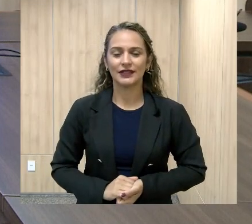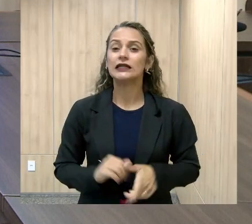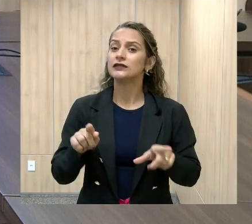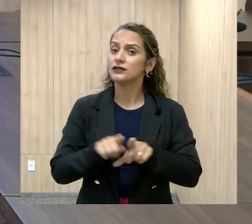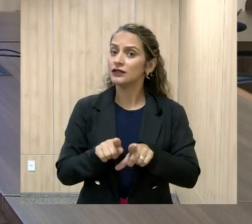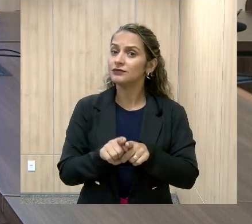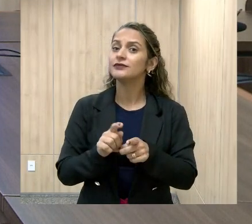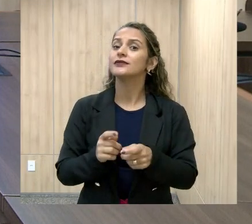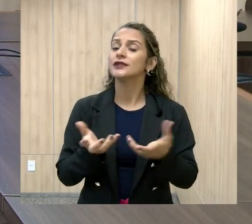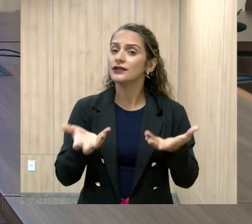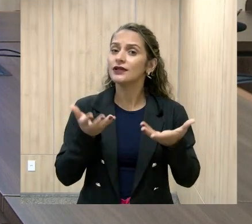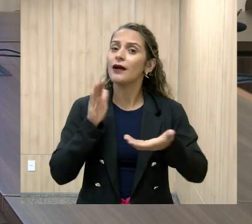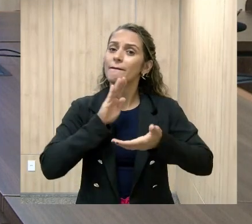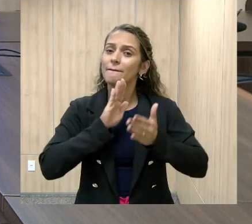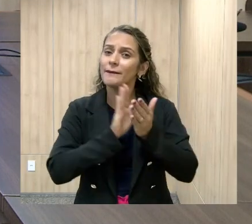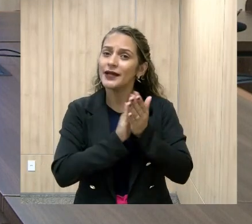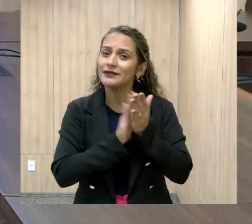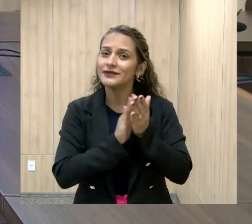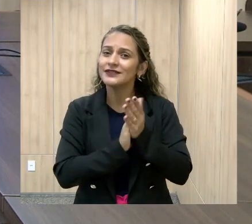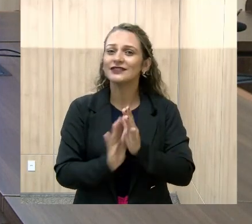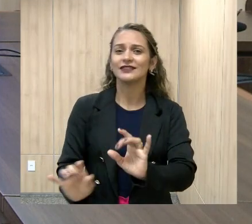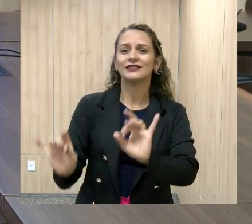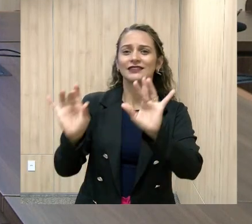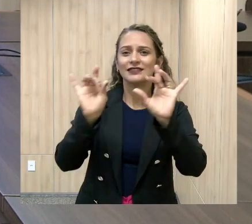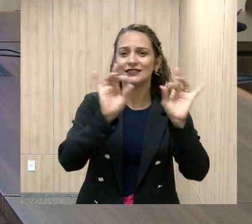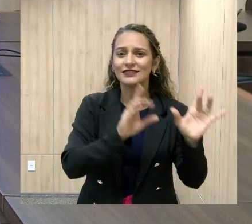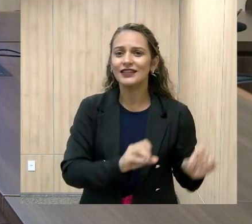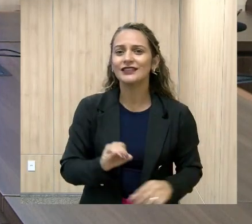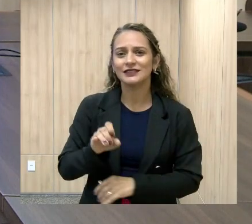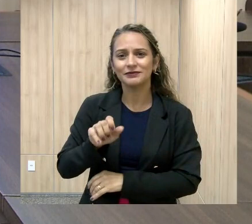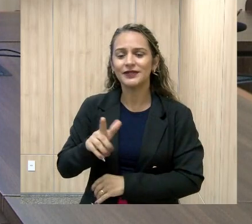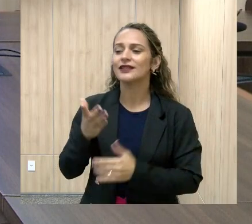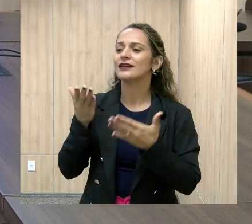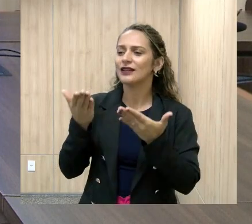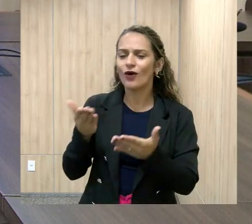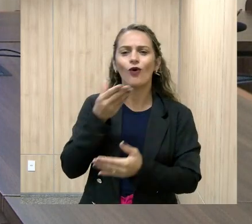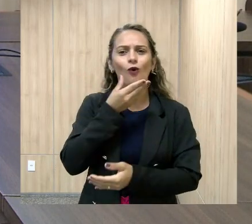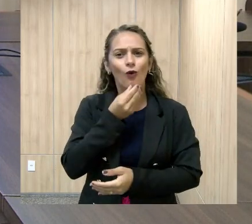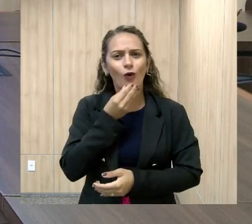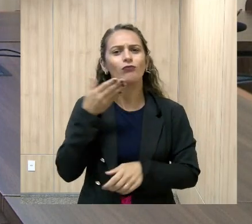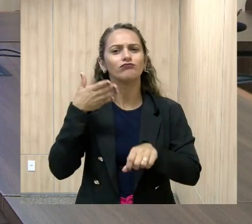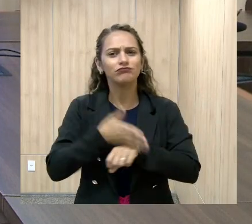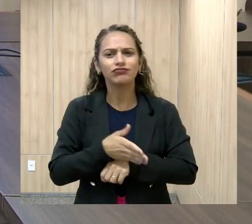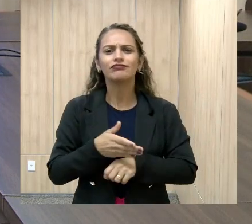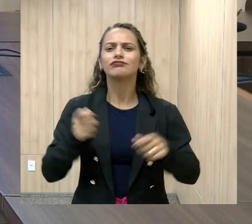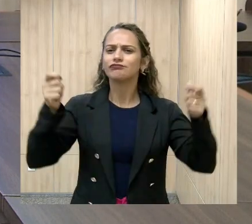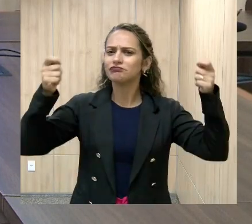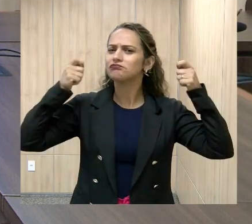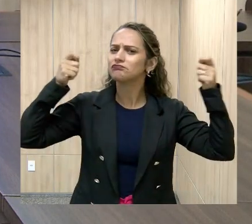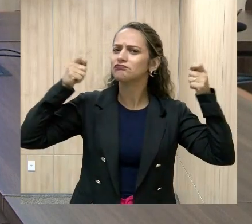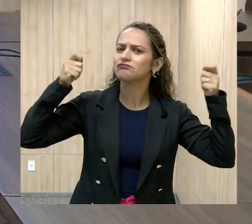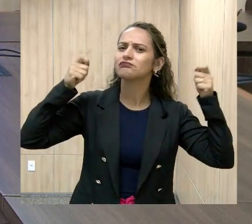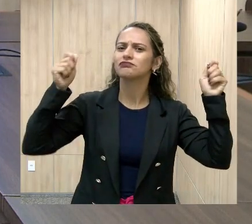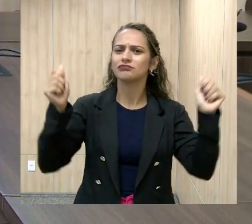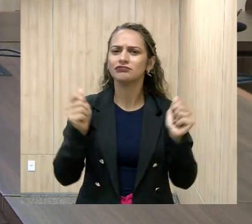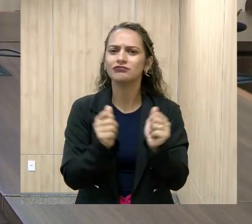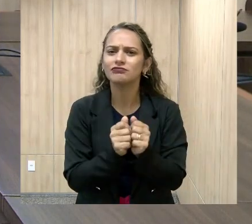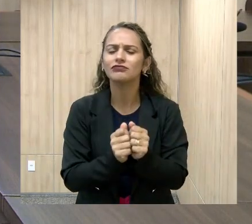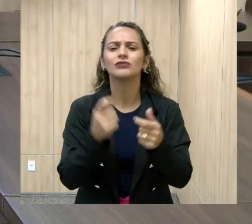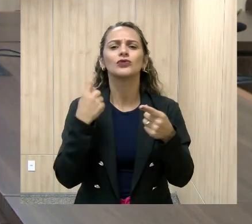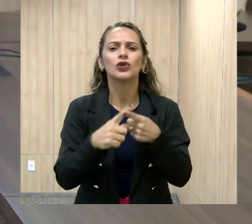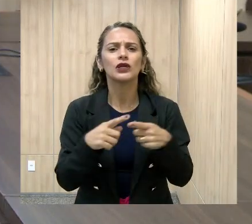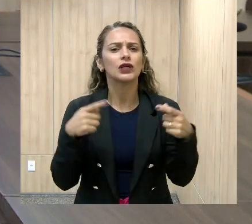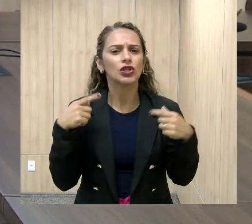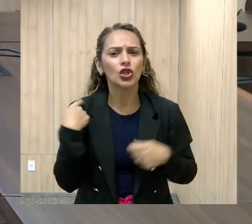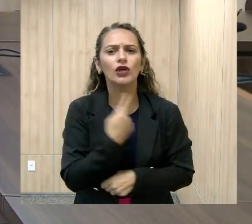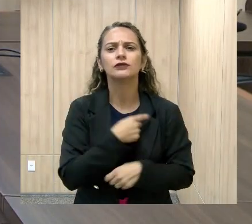queria parabenizar até de forma especial o deputado Ismael Crispim o ser homem e tá levantando essa bandeira porque